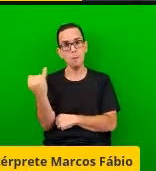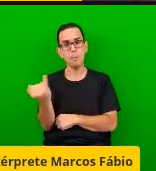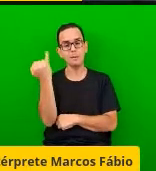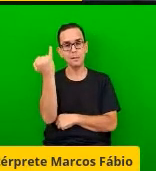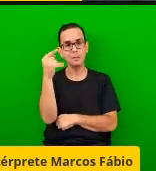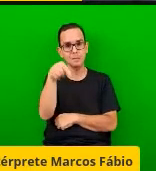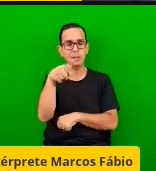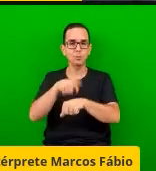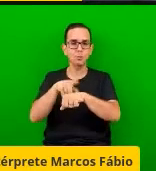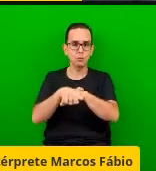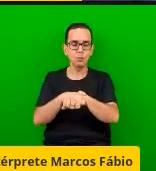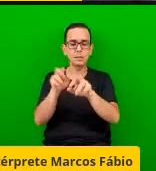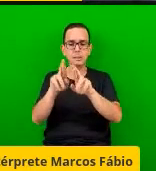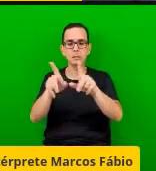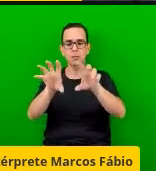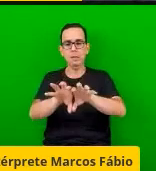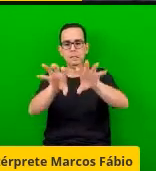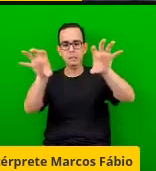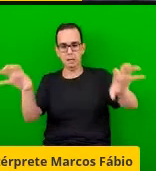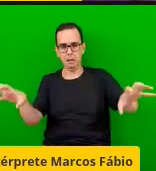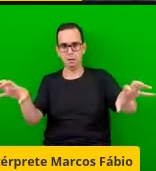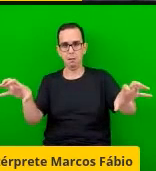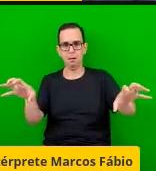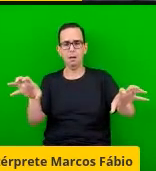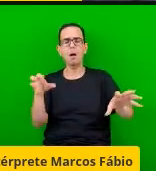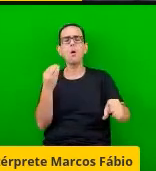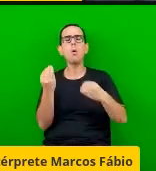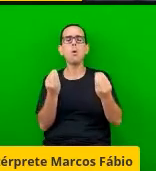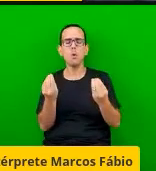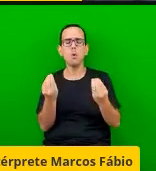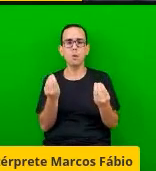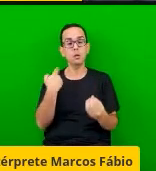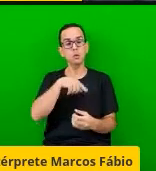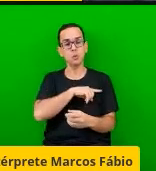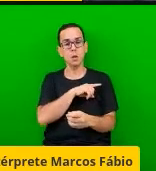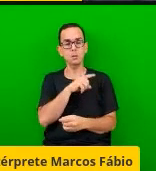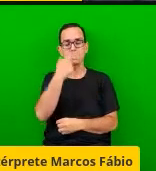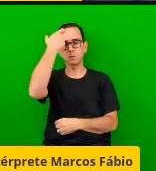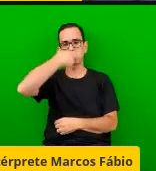gente diferenciar, ou tentar diferenciar, pelo menos, o que nós, enquanto professores,